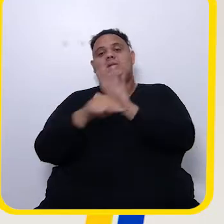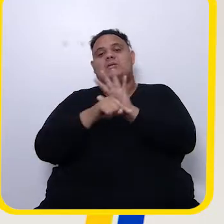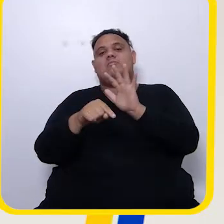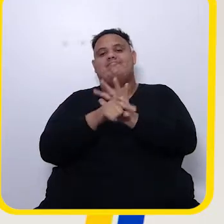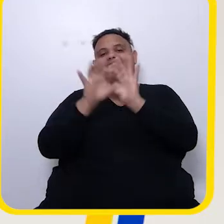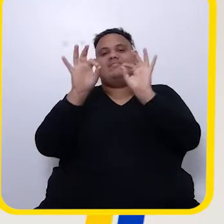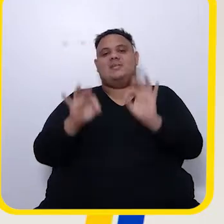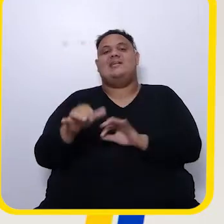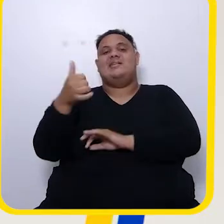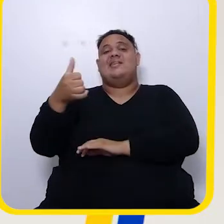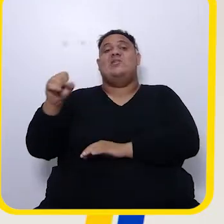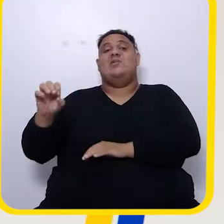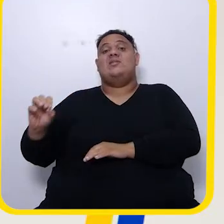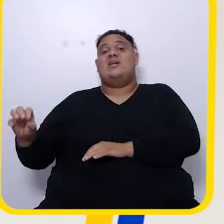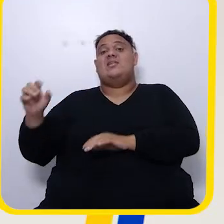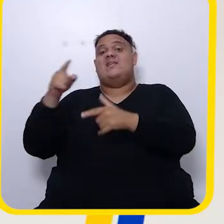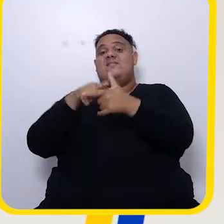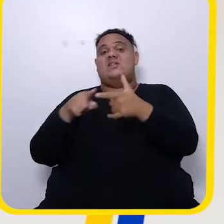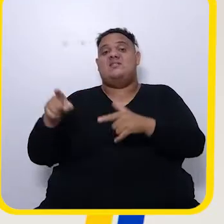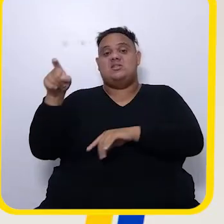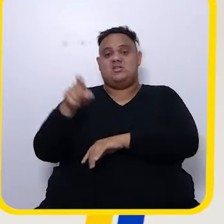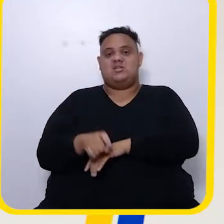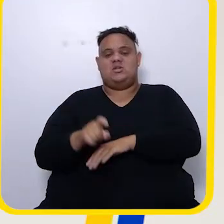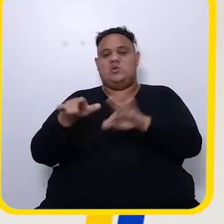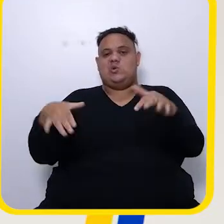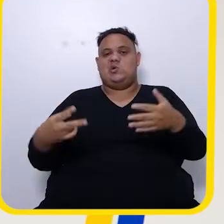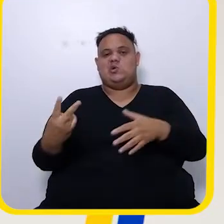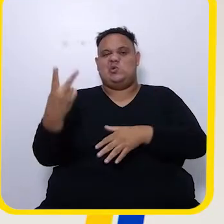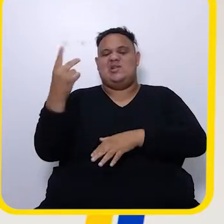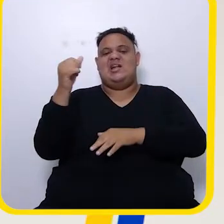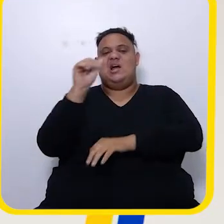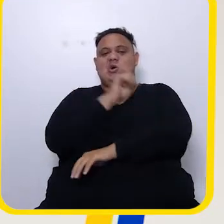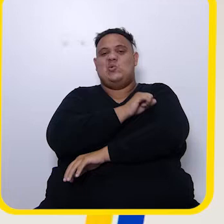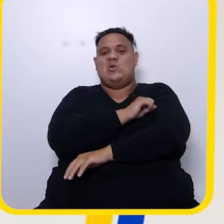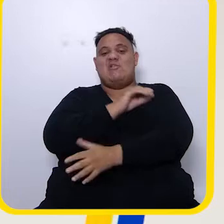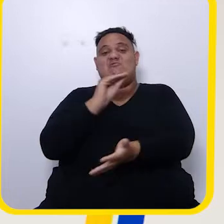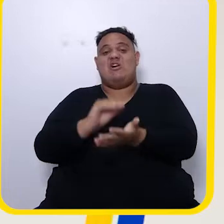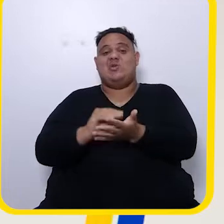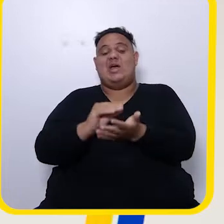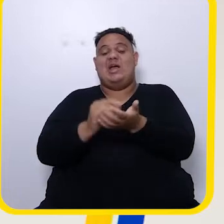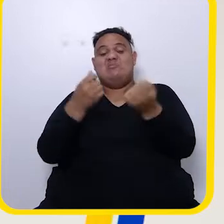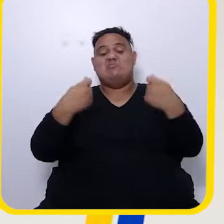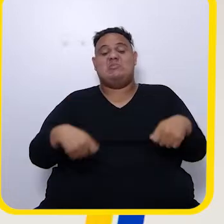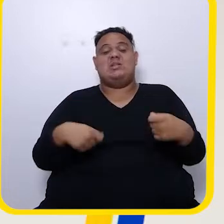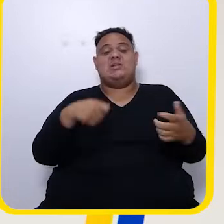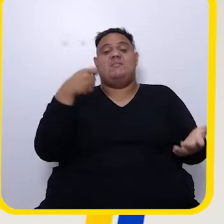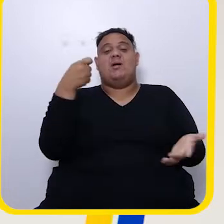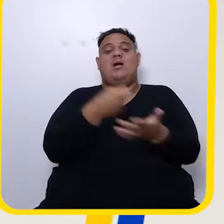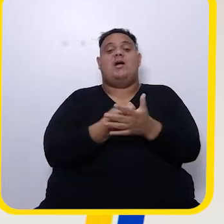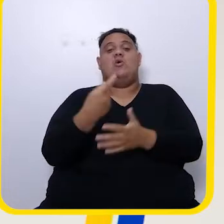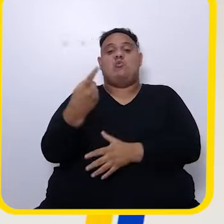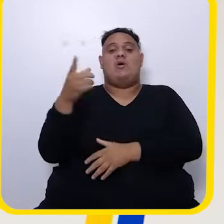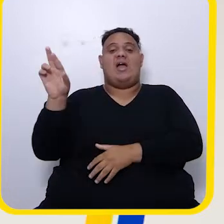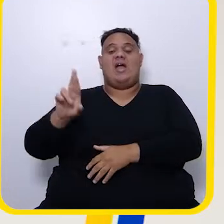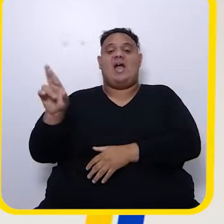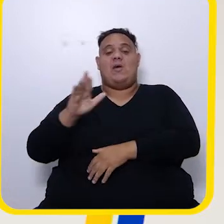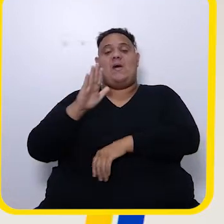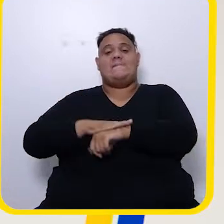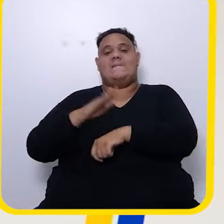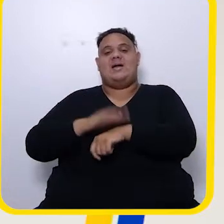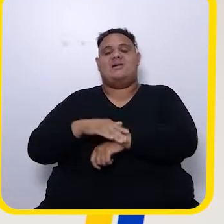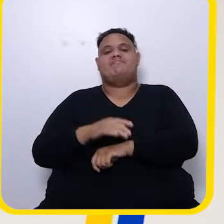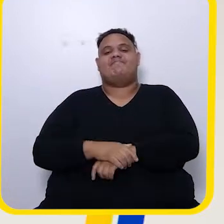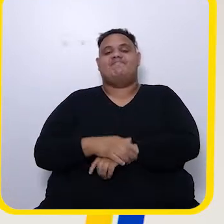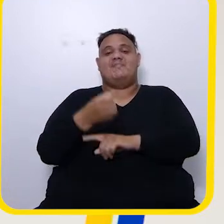que é o 180 dividido por X. Quando os dois alunos faltaram, eles precisaram pagar R$ 1 a mais. Então, a